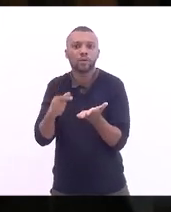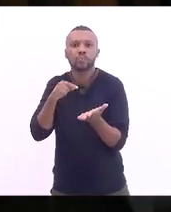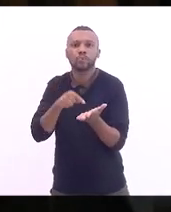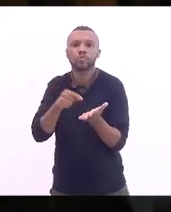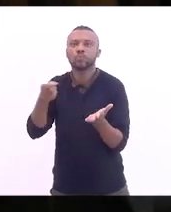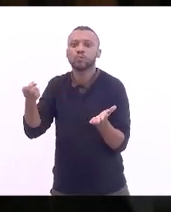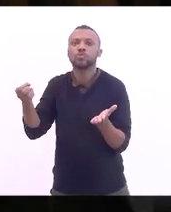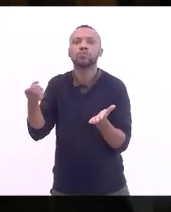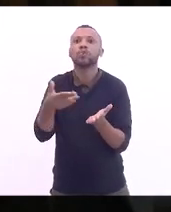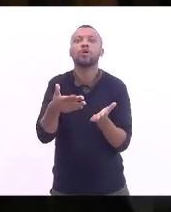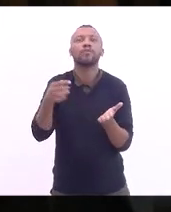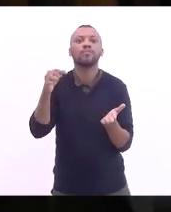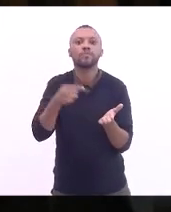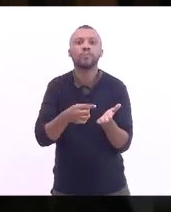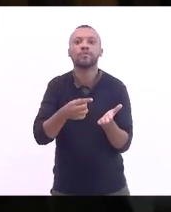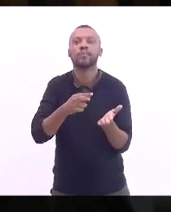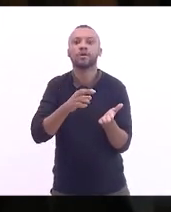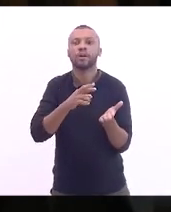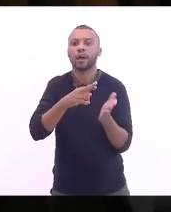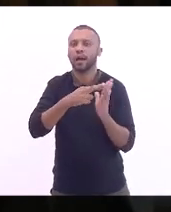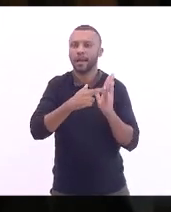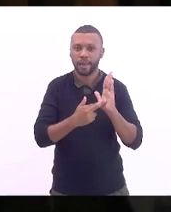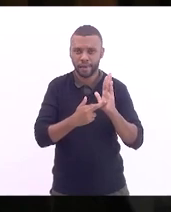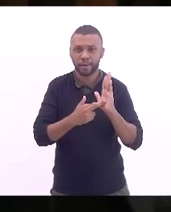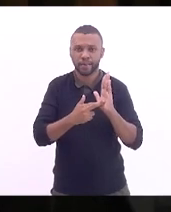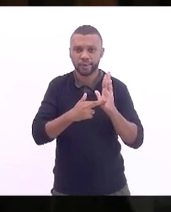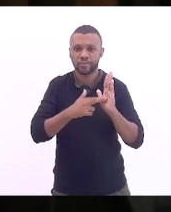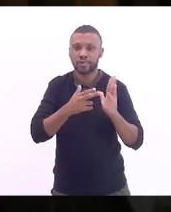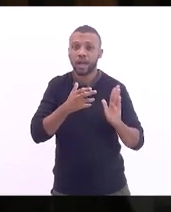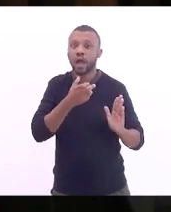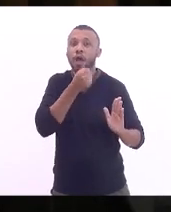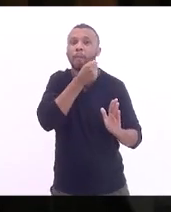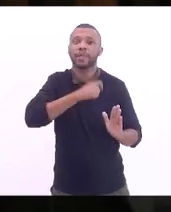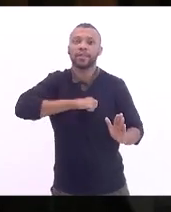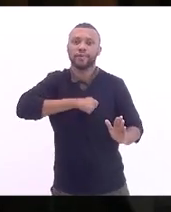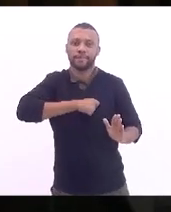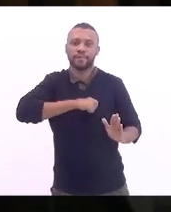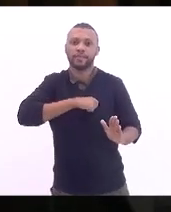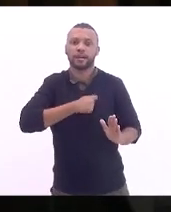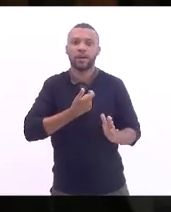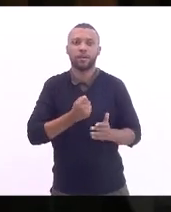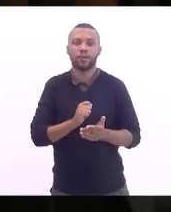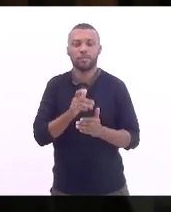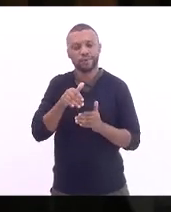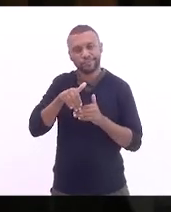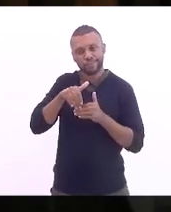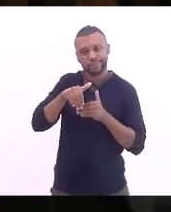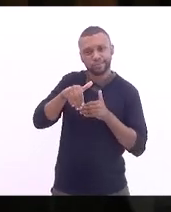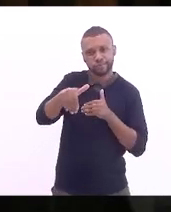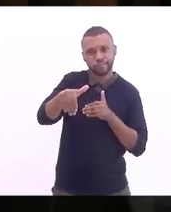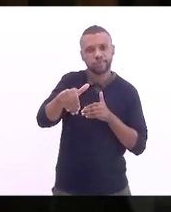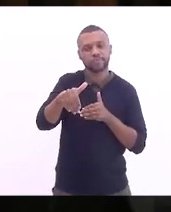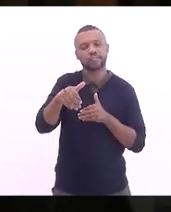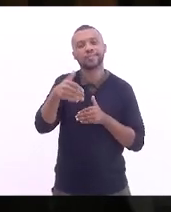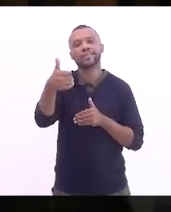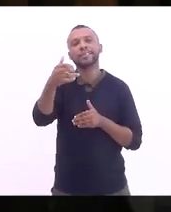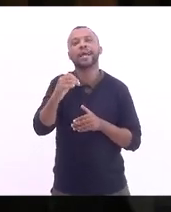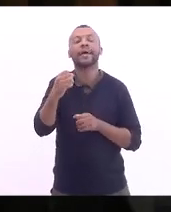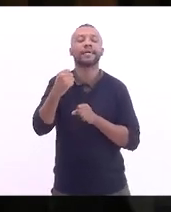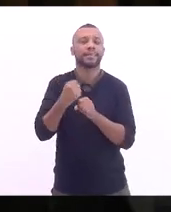renovação do regime de recuperação fiscal por mais uma